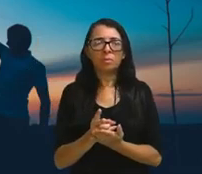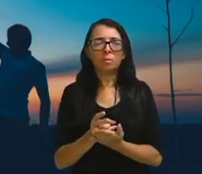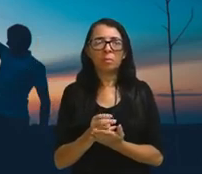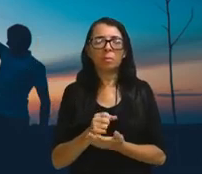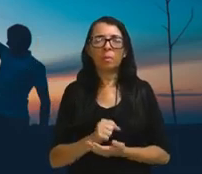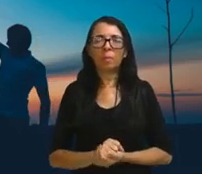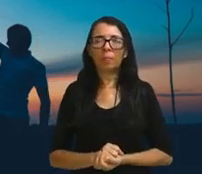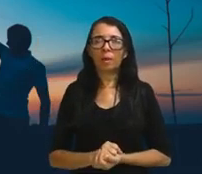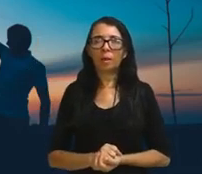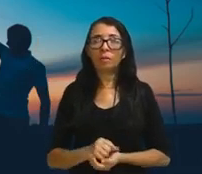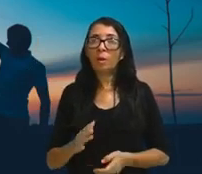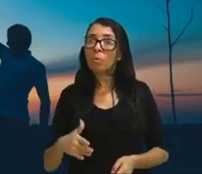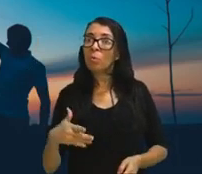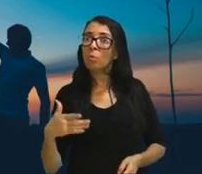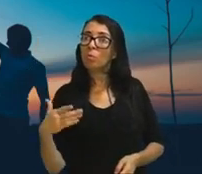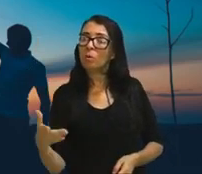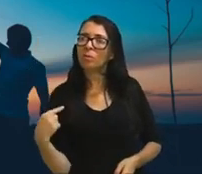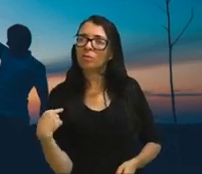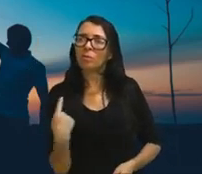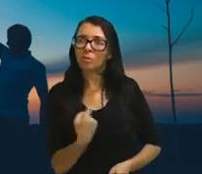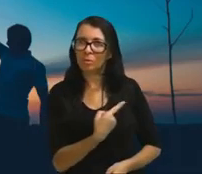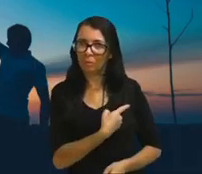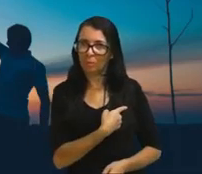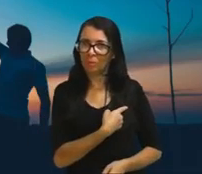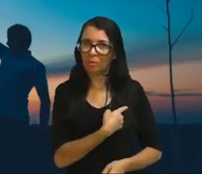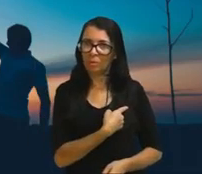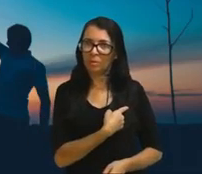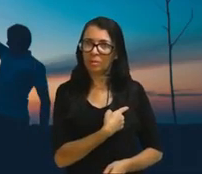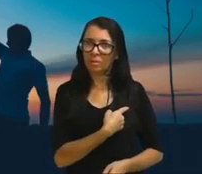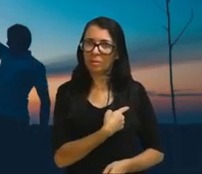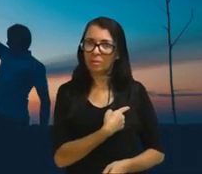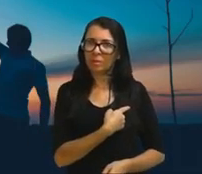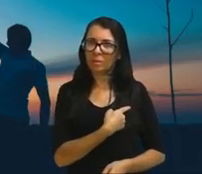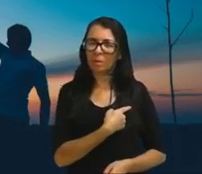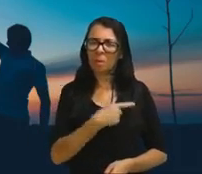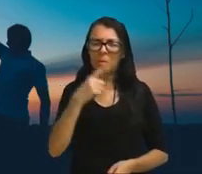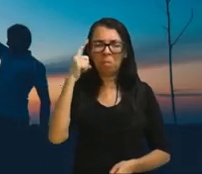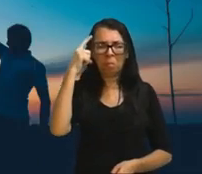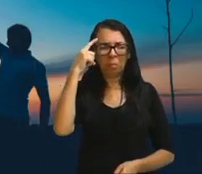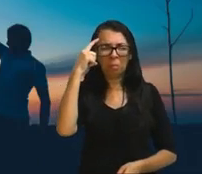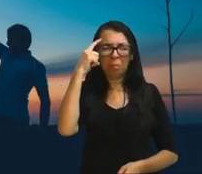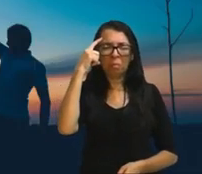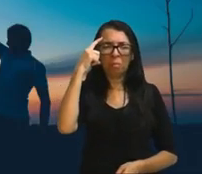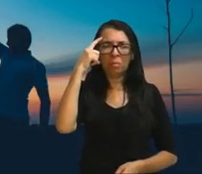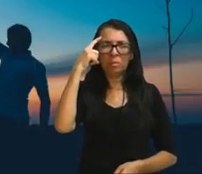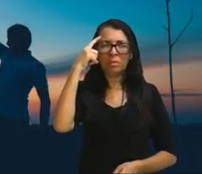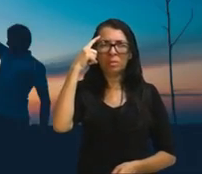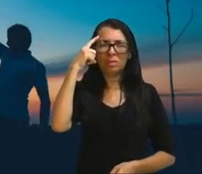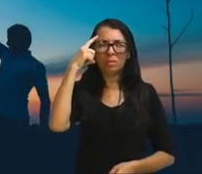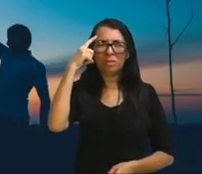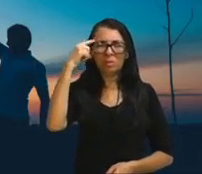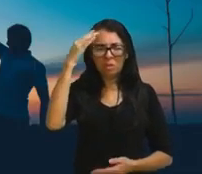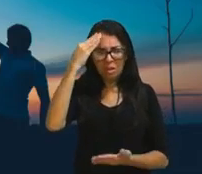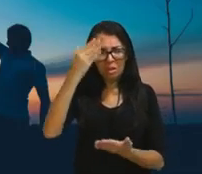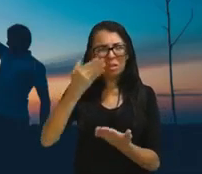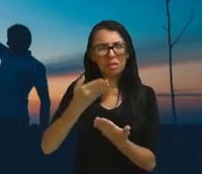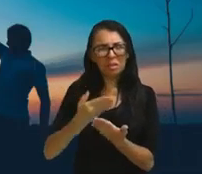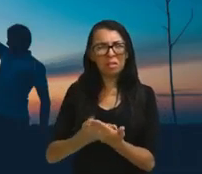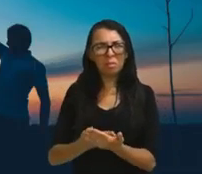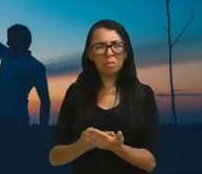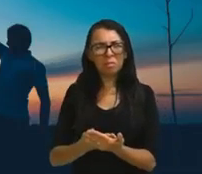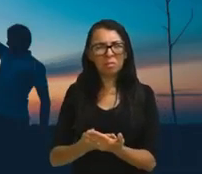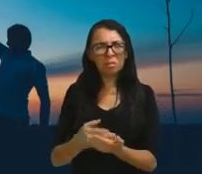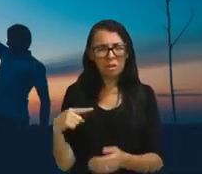nossa impotência, quando reconhecemos que não somos capazes de lidar com nossas vidas